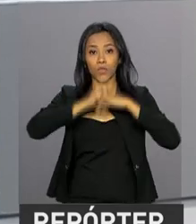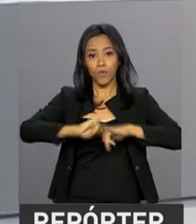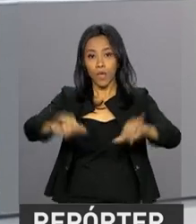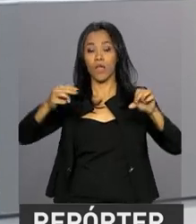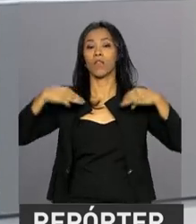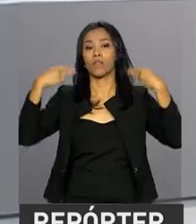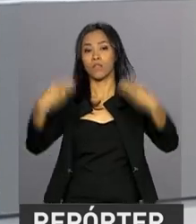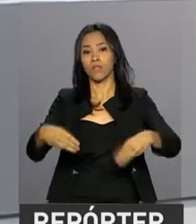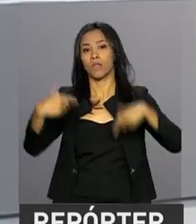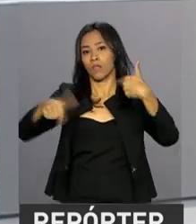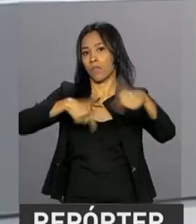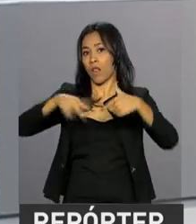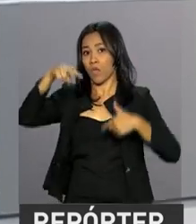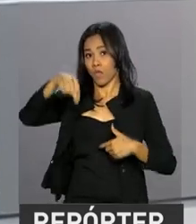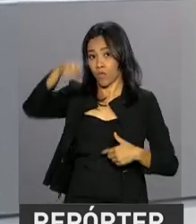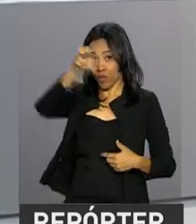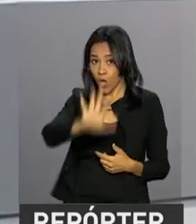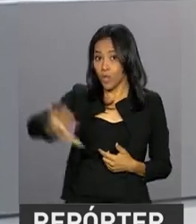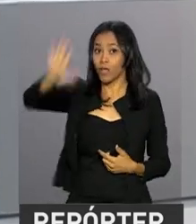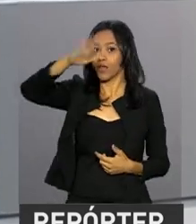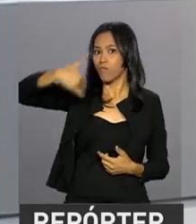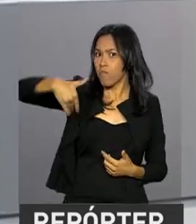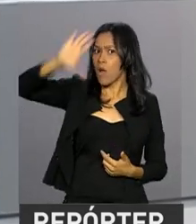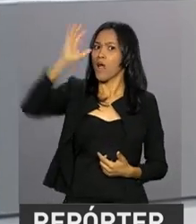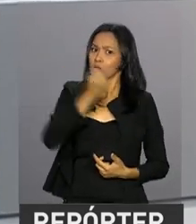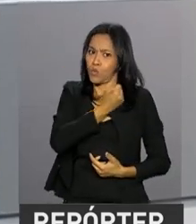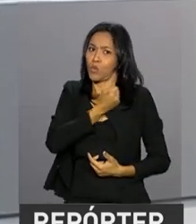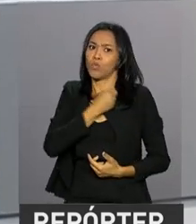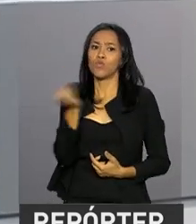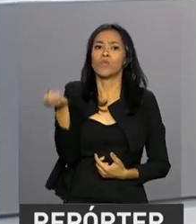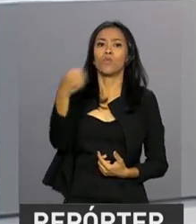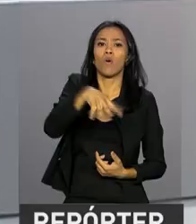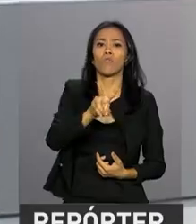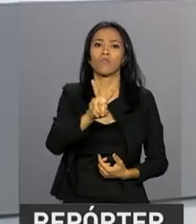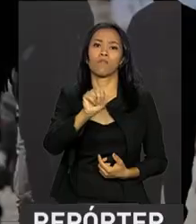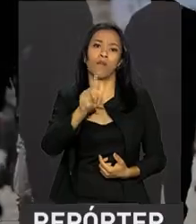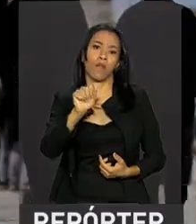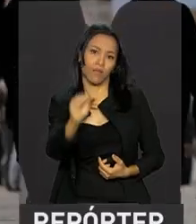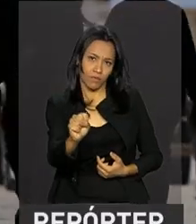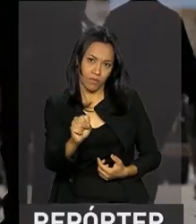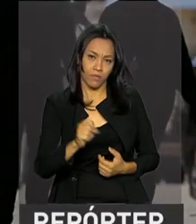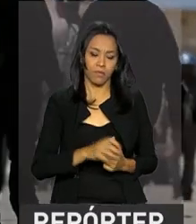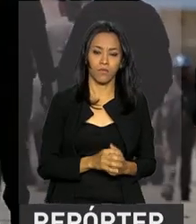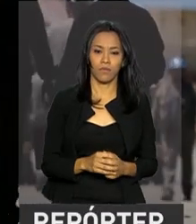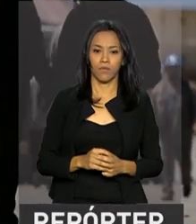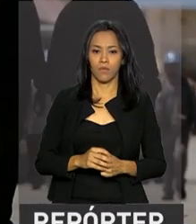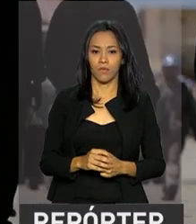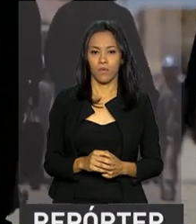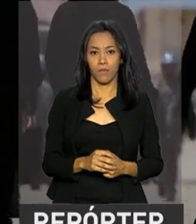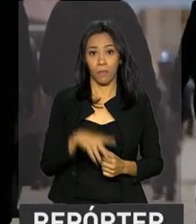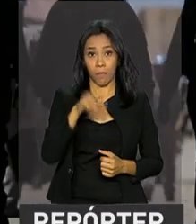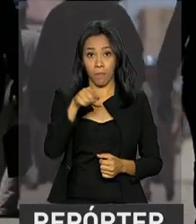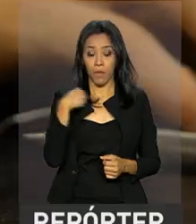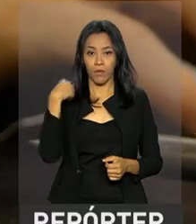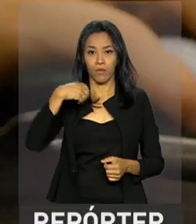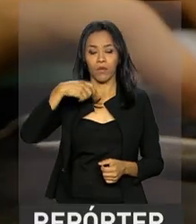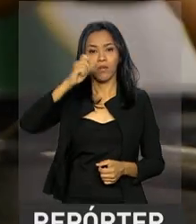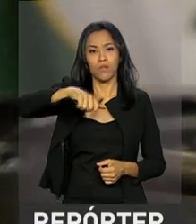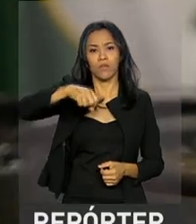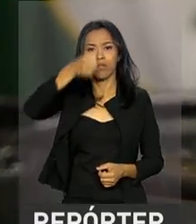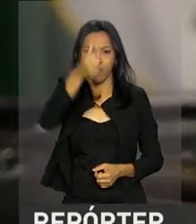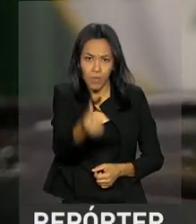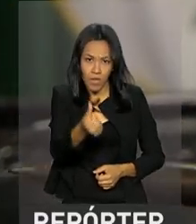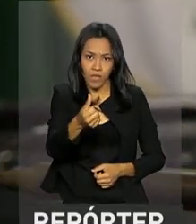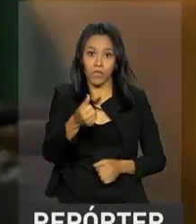trabalho o nordeste foi a região com o maior número de novas vagas pelo sexto mês consecutivo